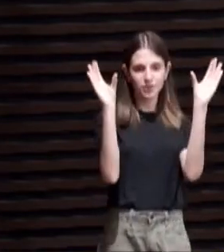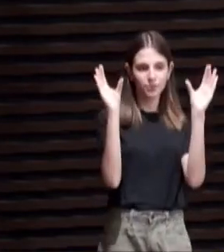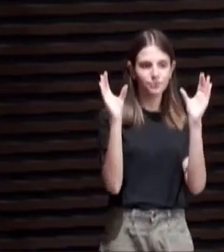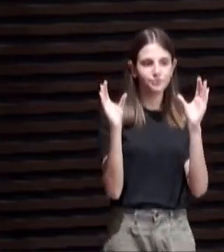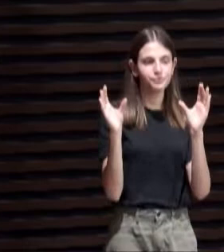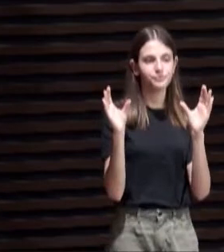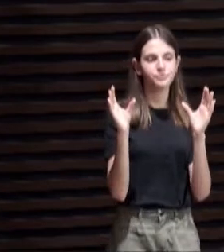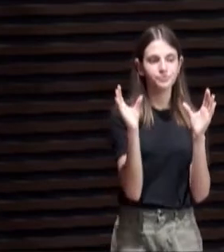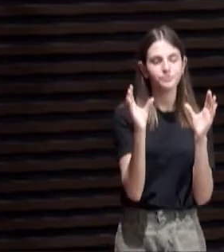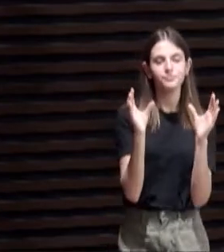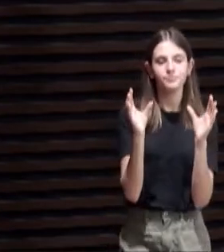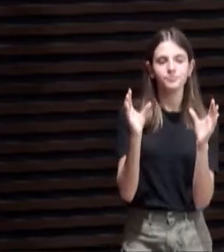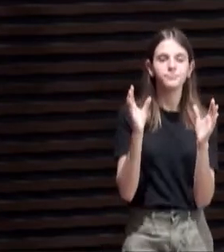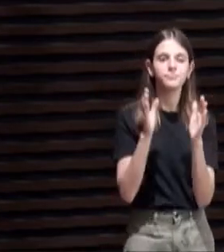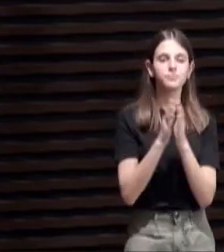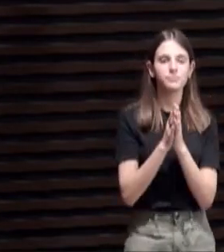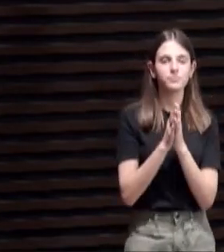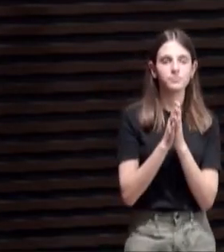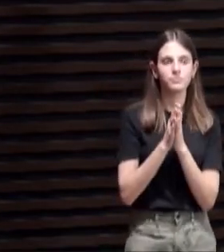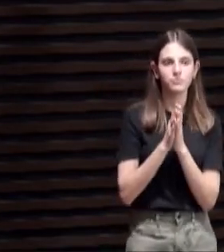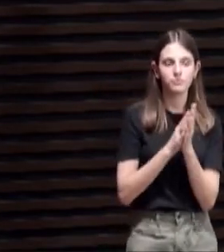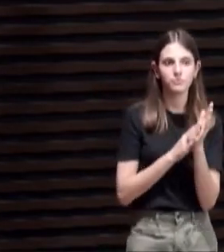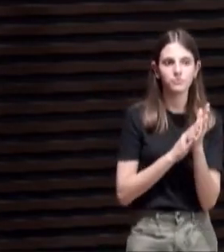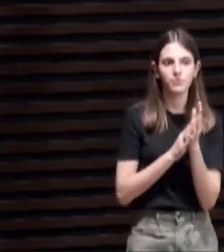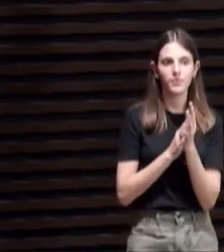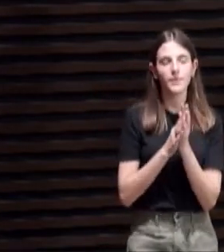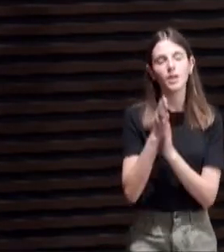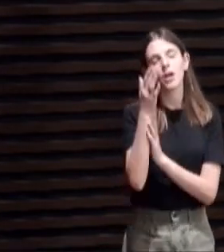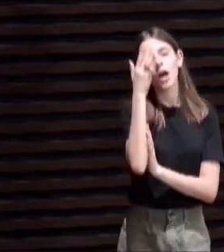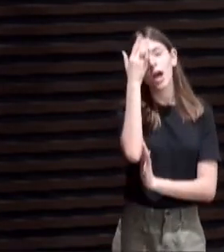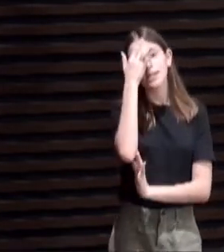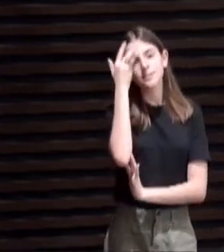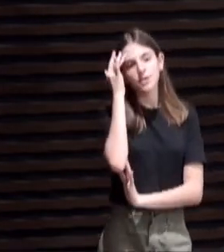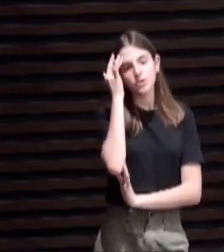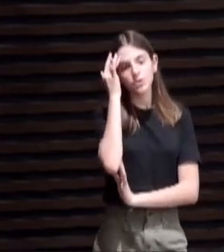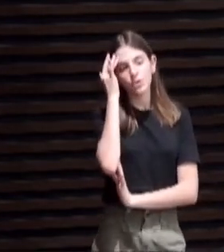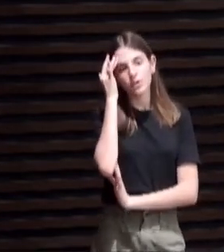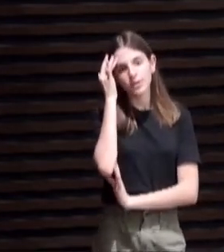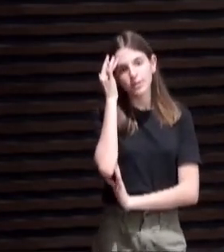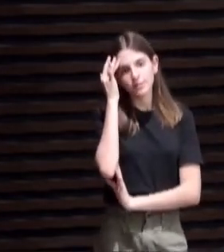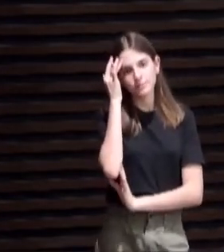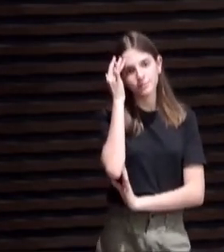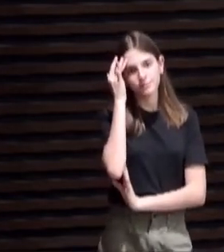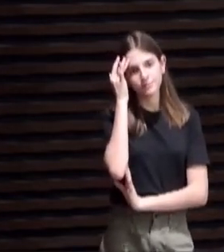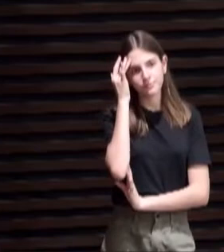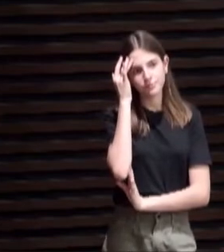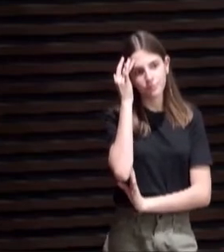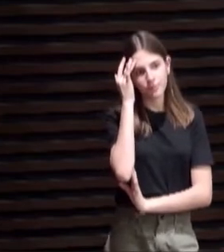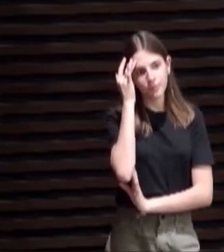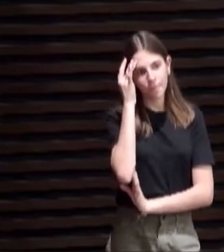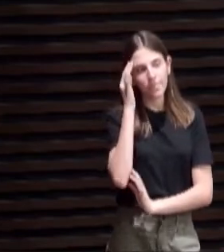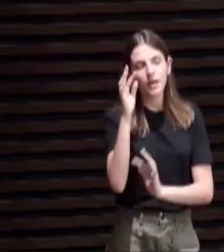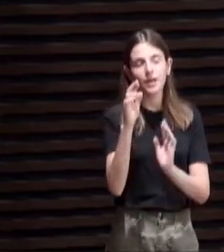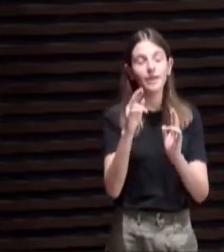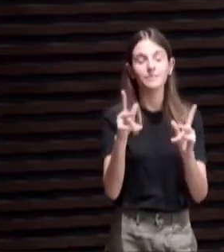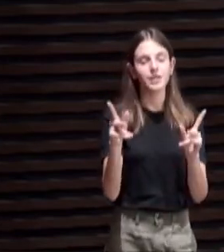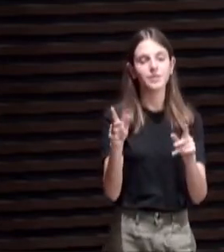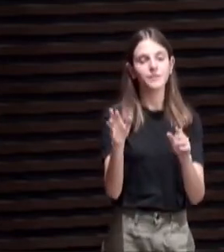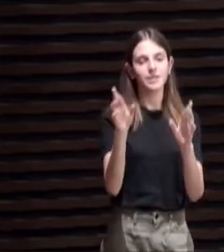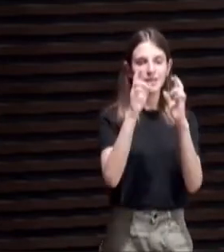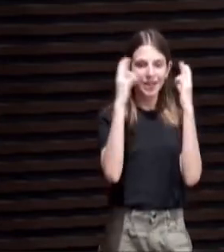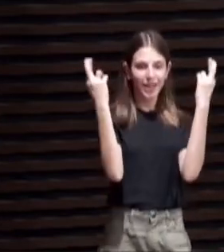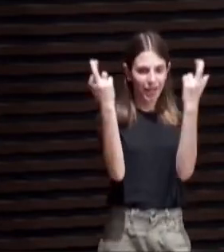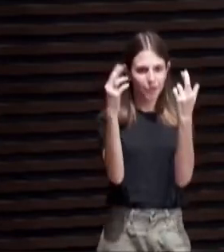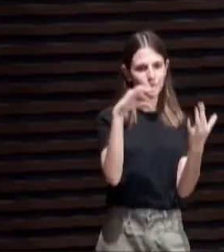império, é fogo, porque as pessoas, elas quando esquecem, é a diferença entre reino e império, não